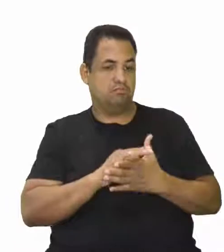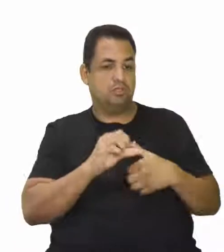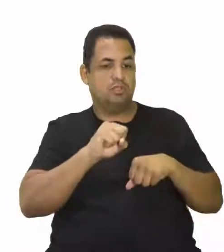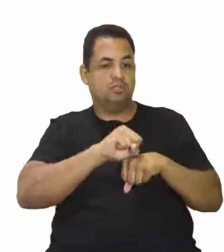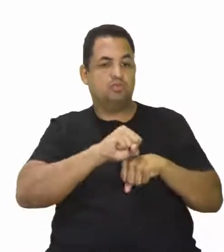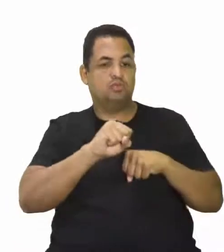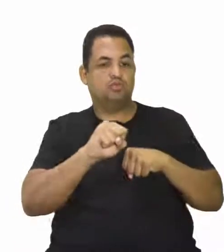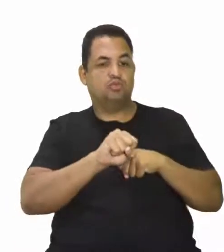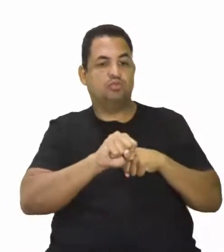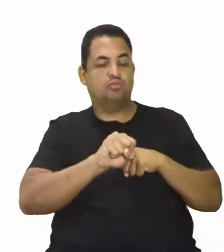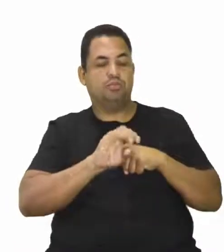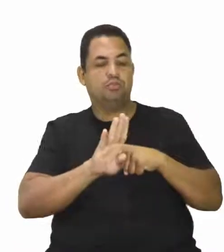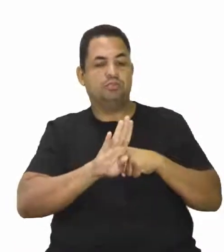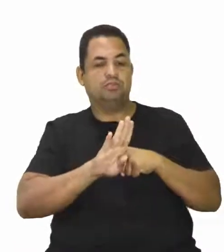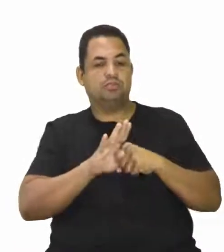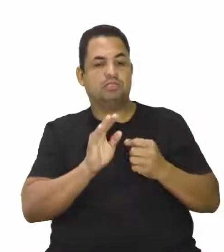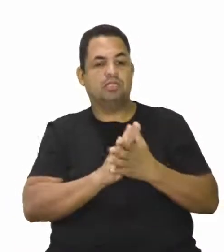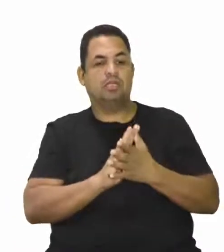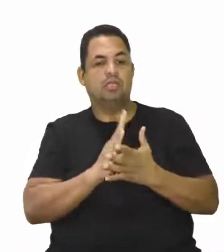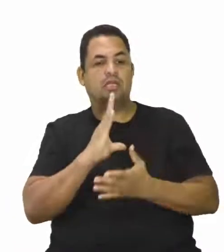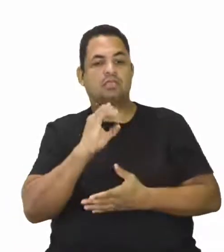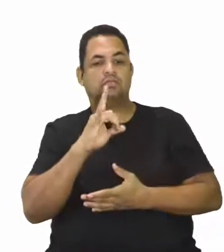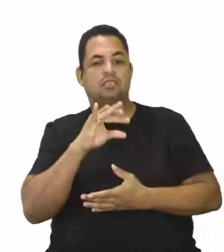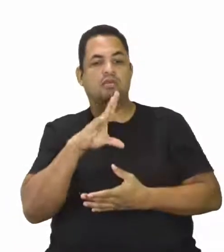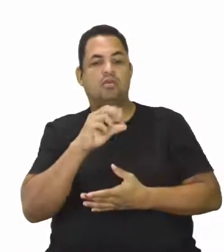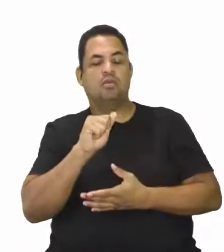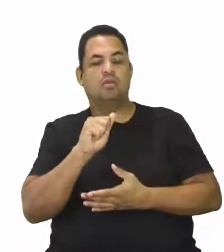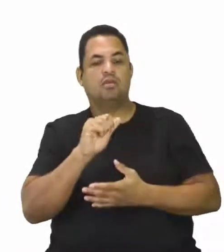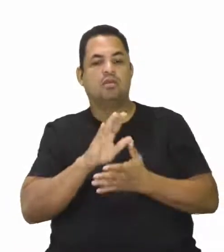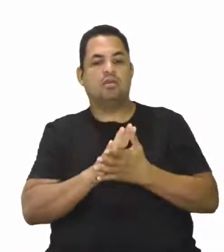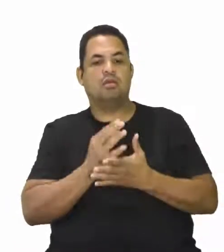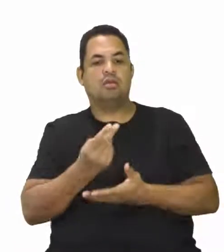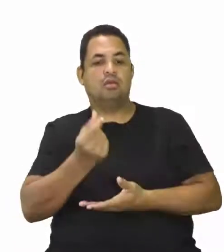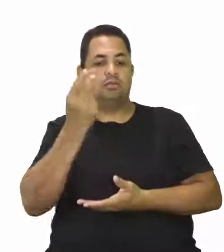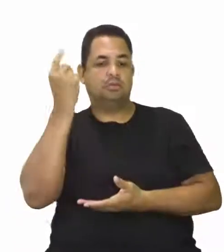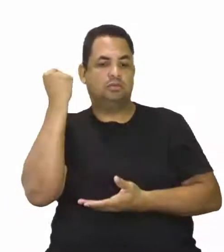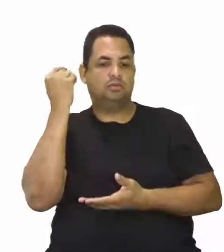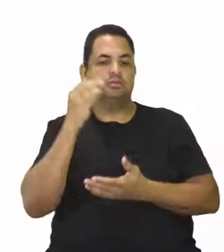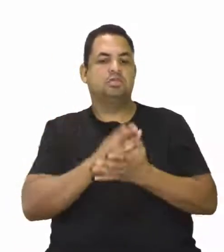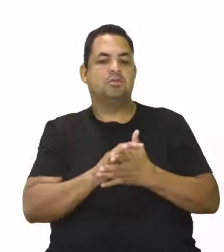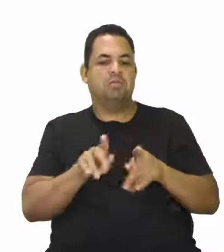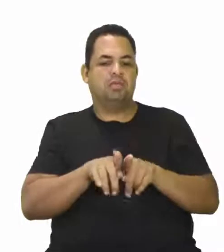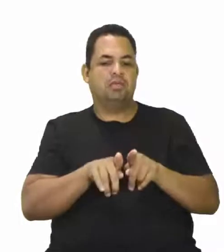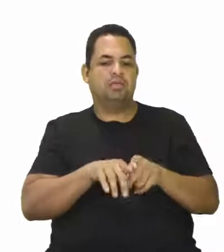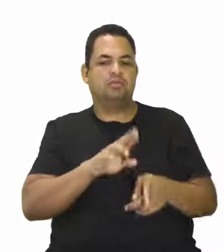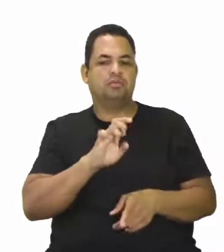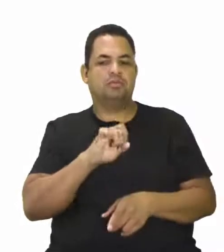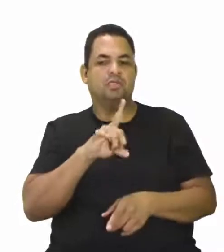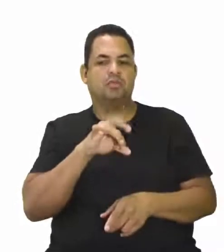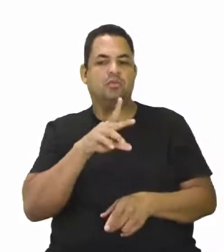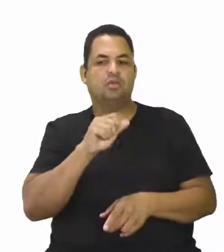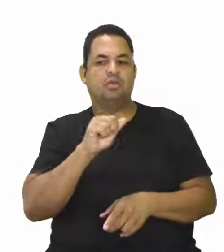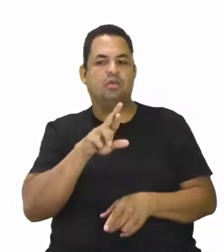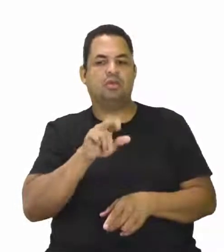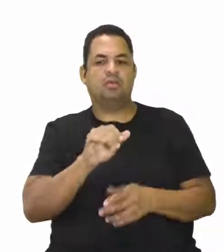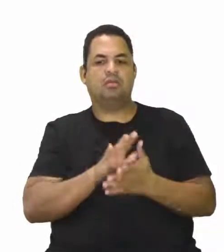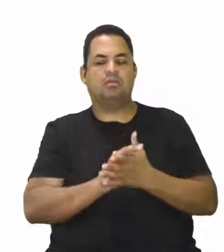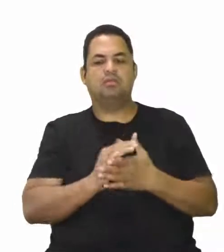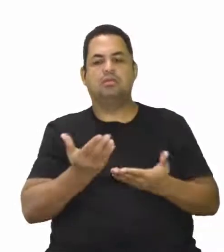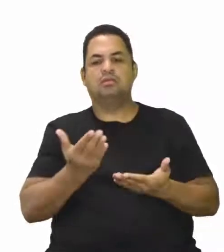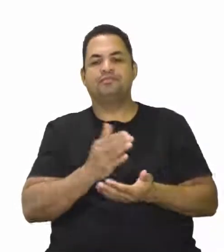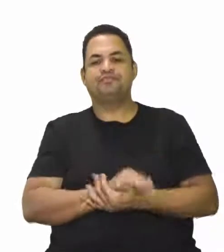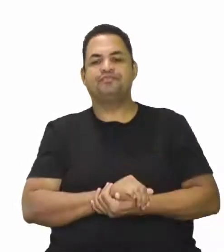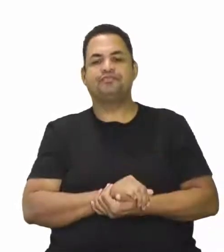casa está no singular. O meu adjetivo antiga está no singular. O meu